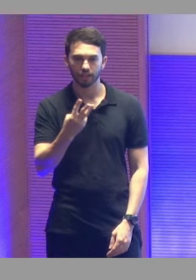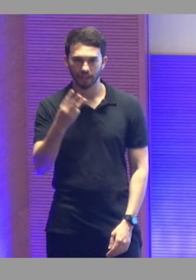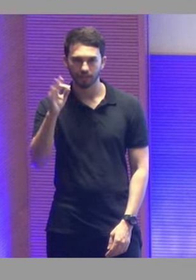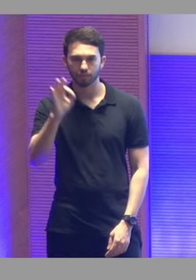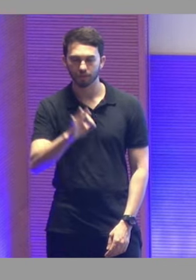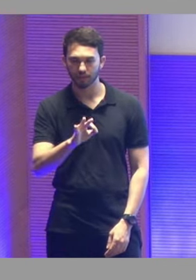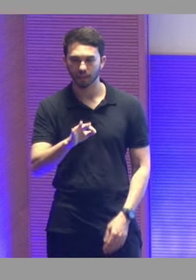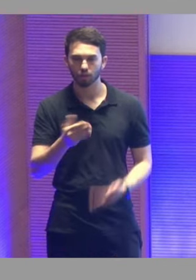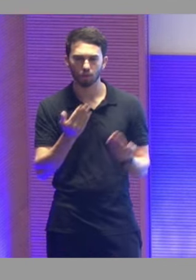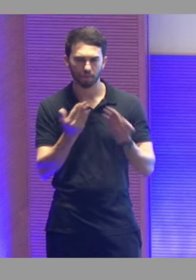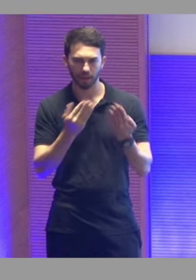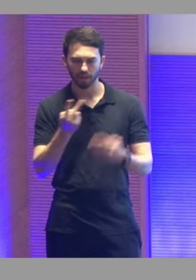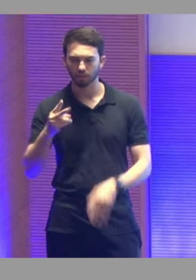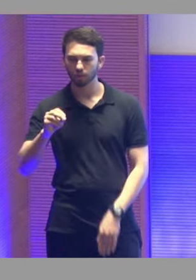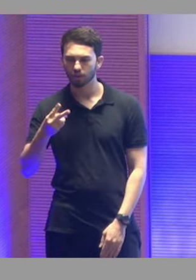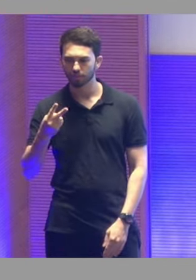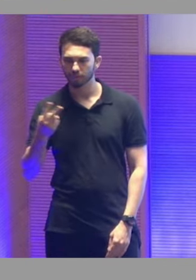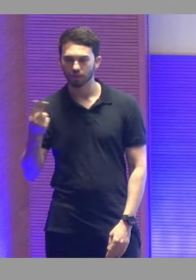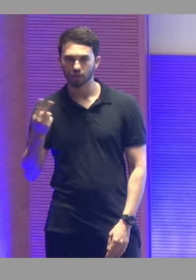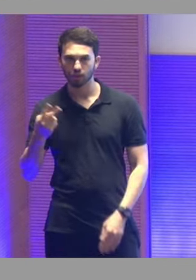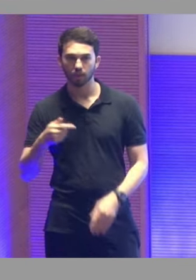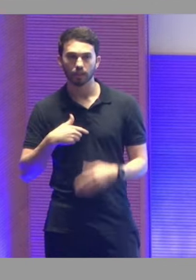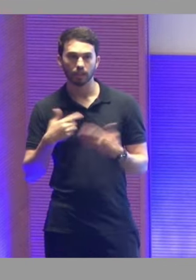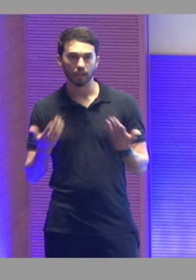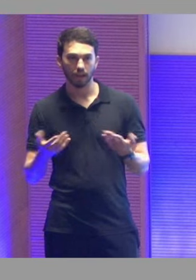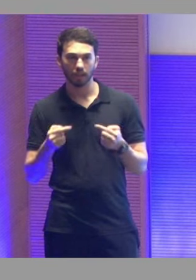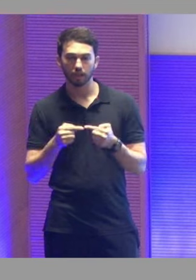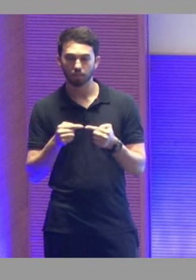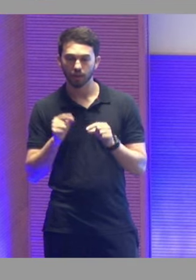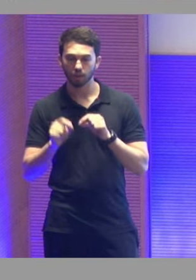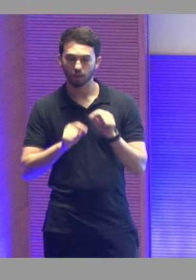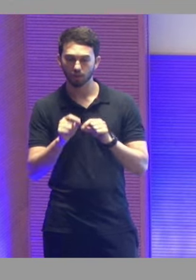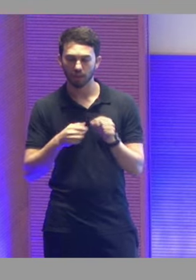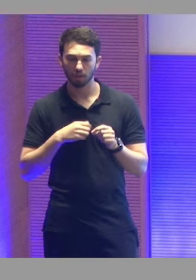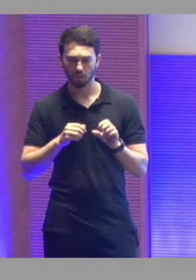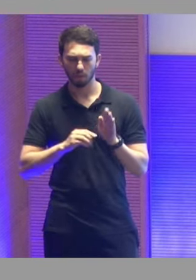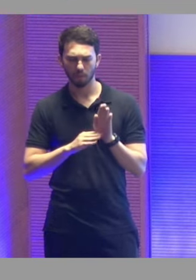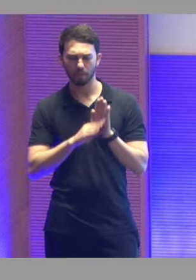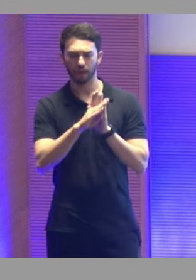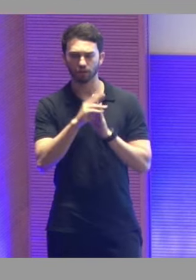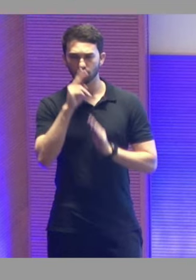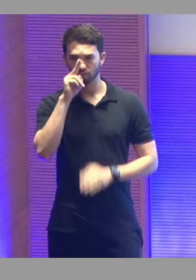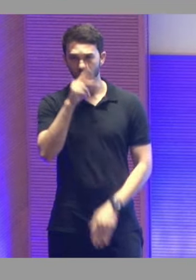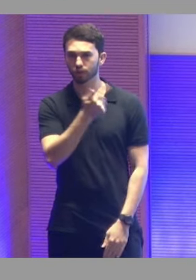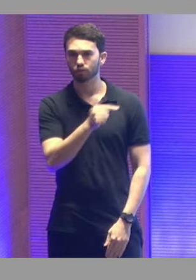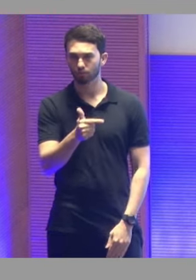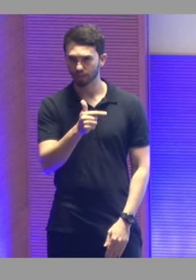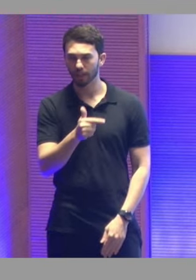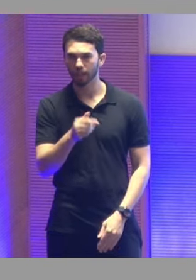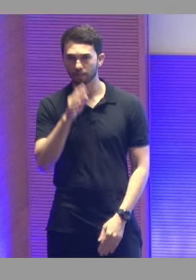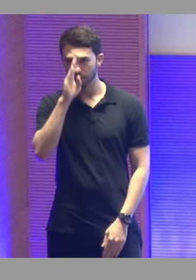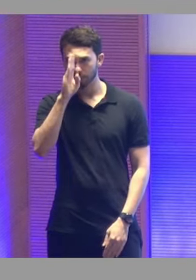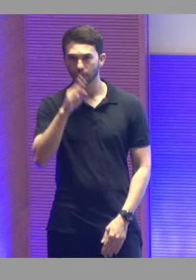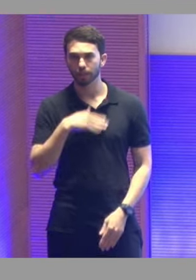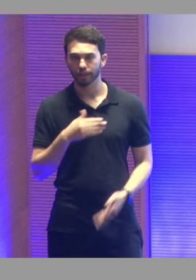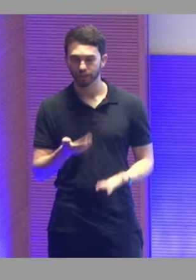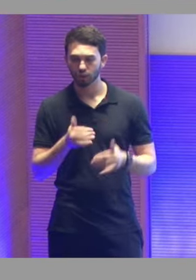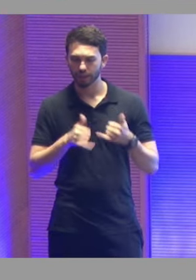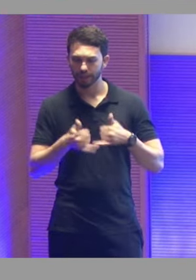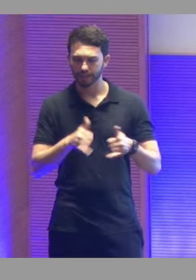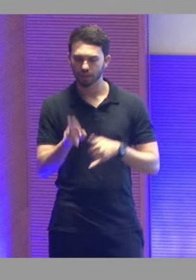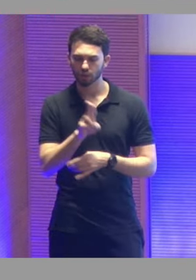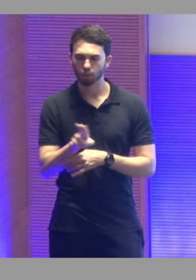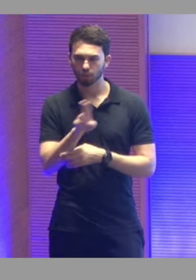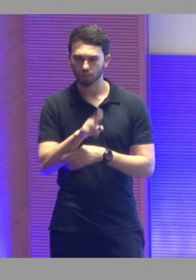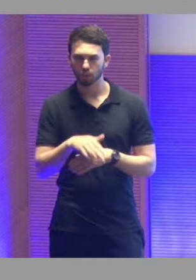de 2022 então então isso contribuiu para que a gente não observasse um aumento tão significativo nessas emissões e de aquisição de eletricidade